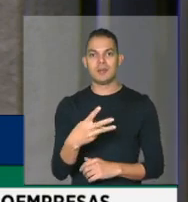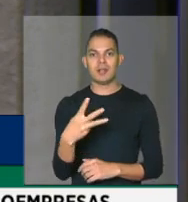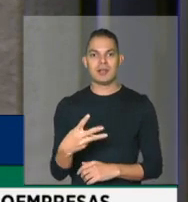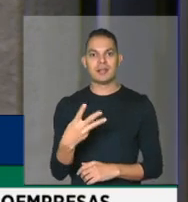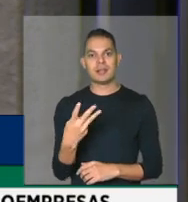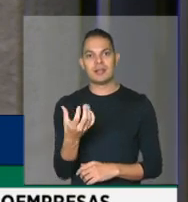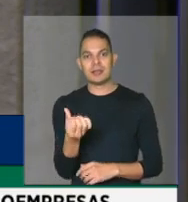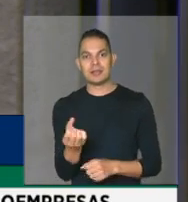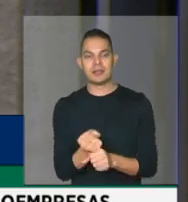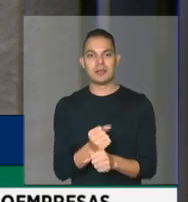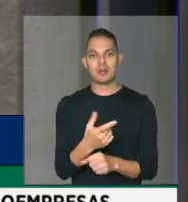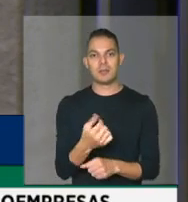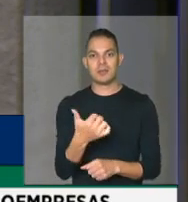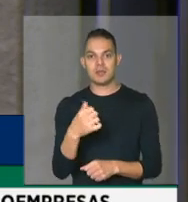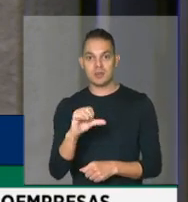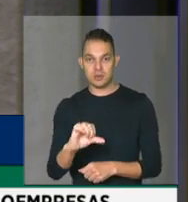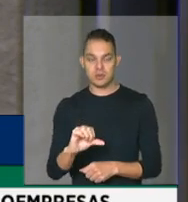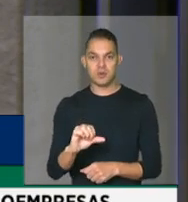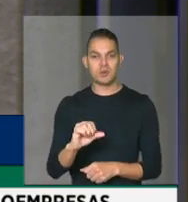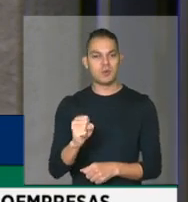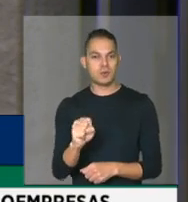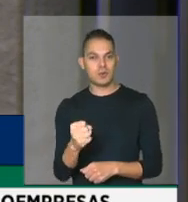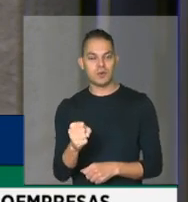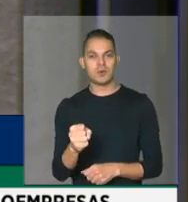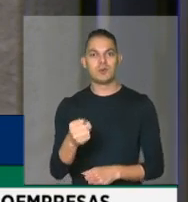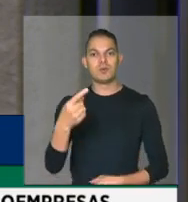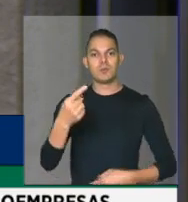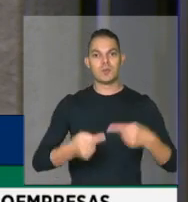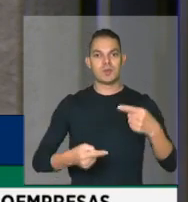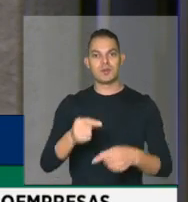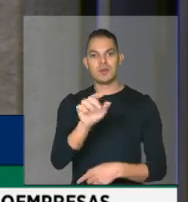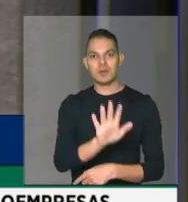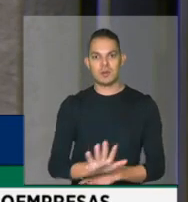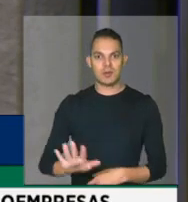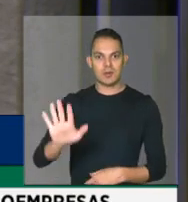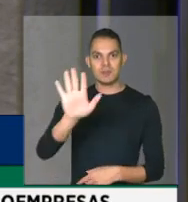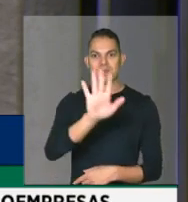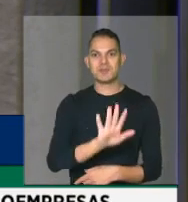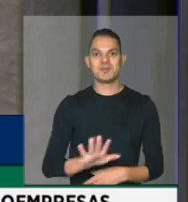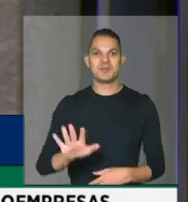de 2018, Política Nacional de Microcrédito Orientado,